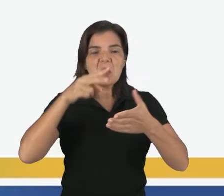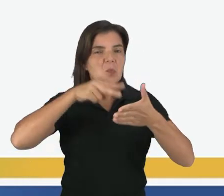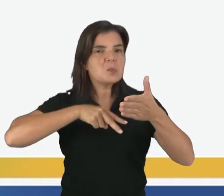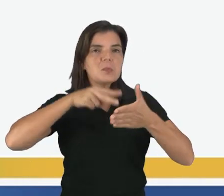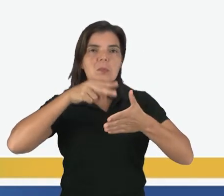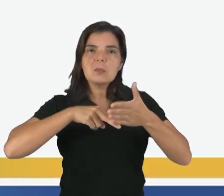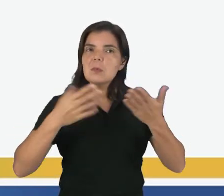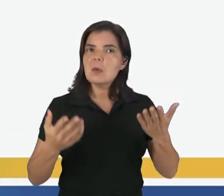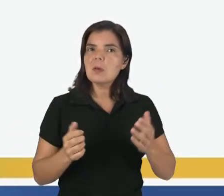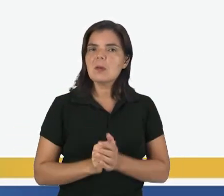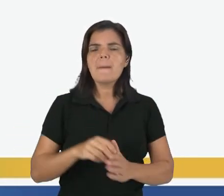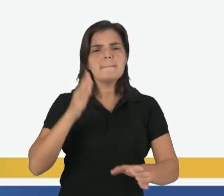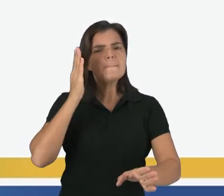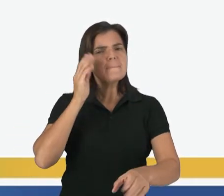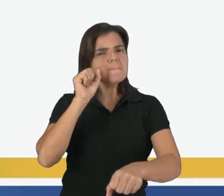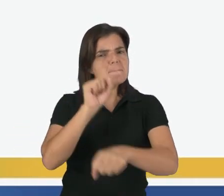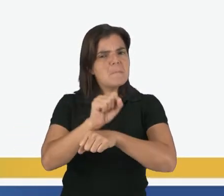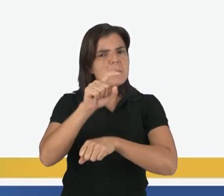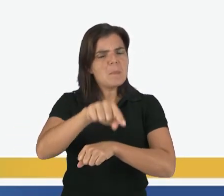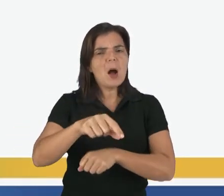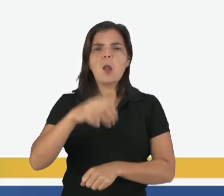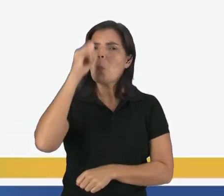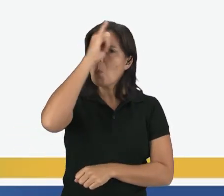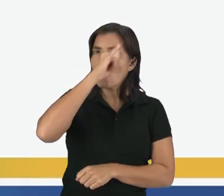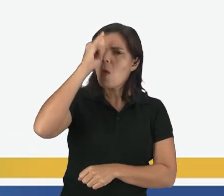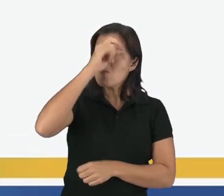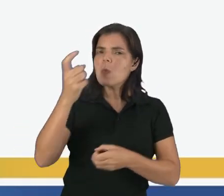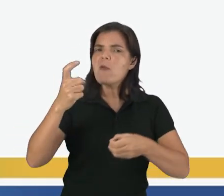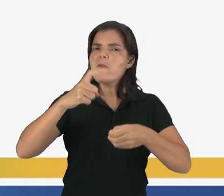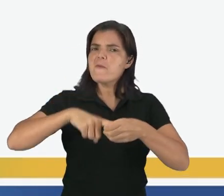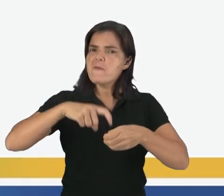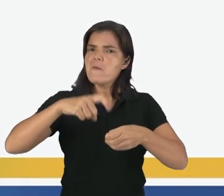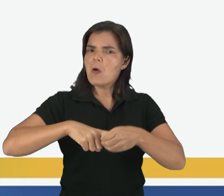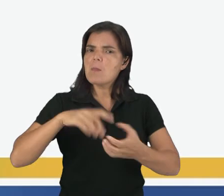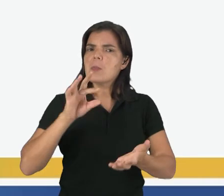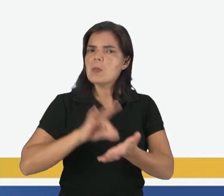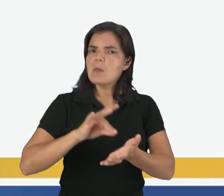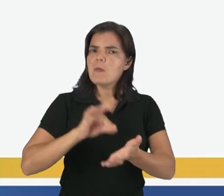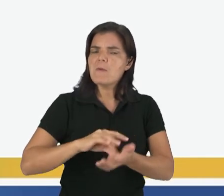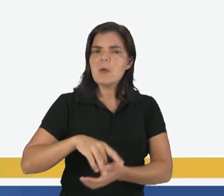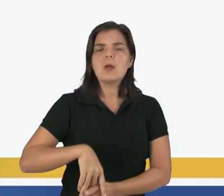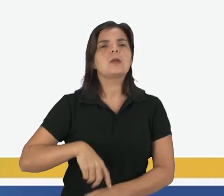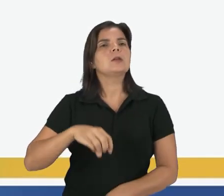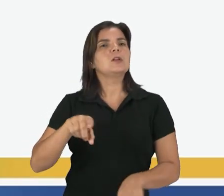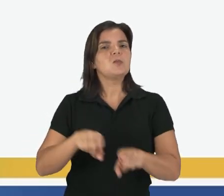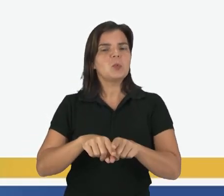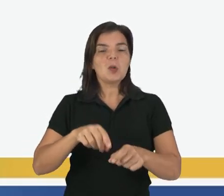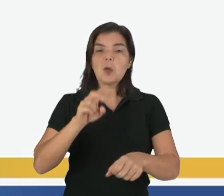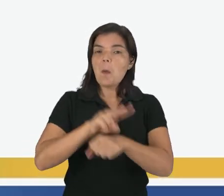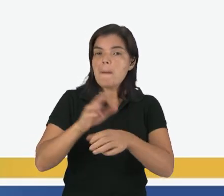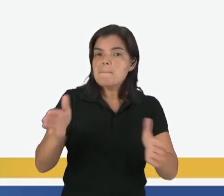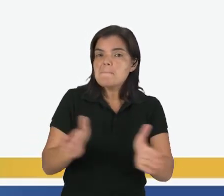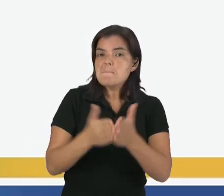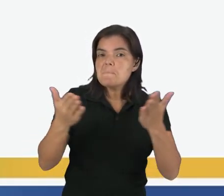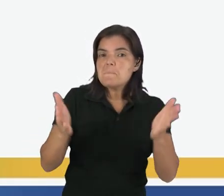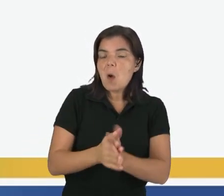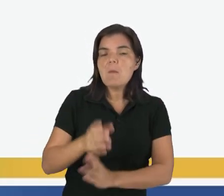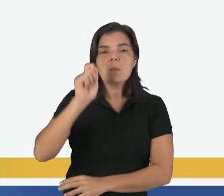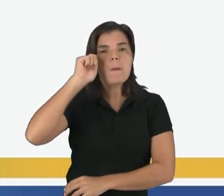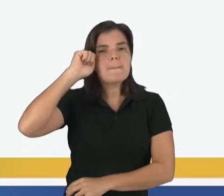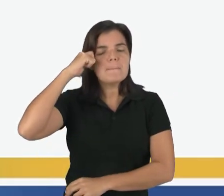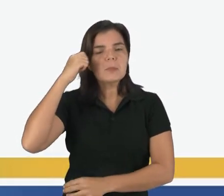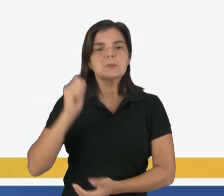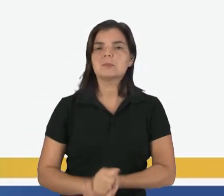lendo. Para de ser trouxa e volta para a sua realidade, seu merda. Você foi criado para ser pobre e